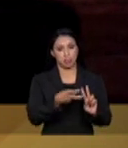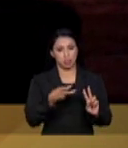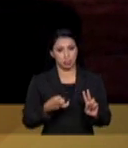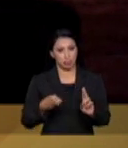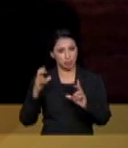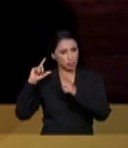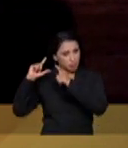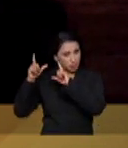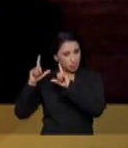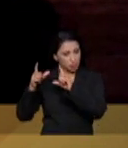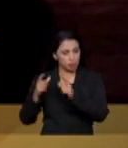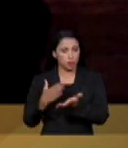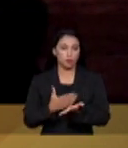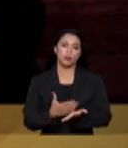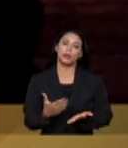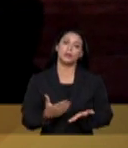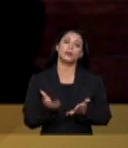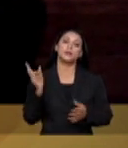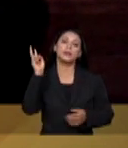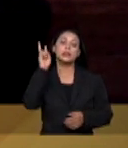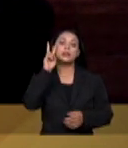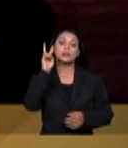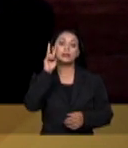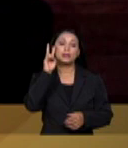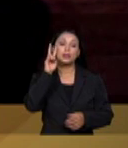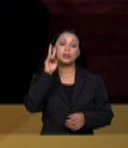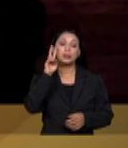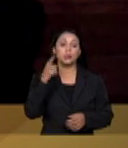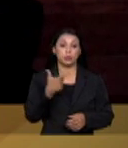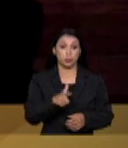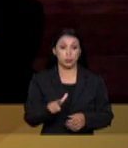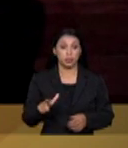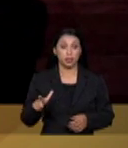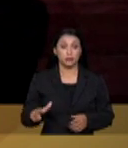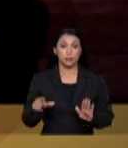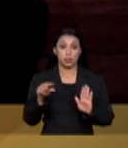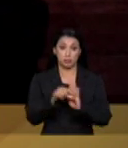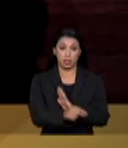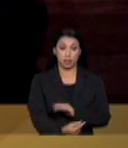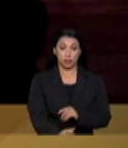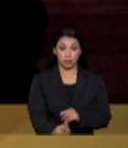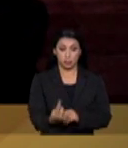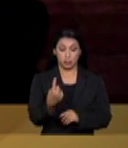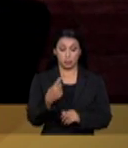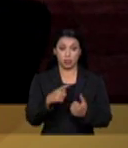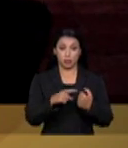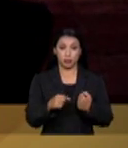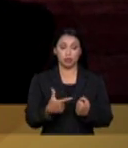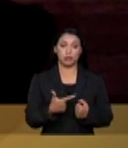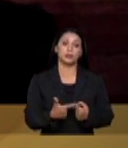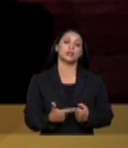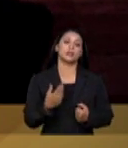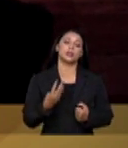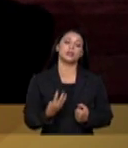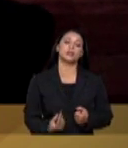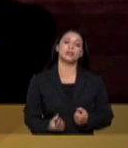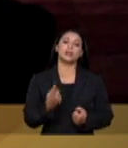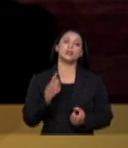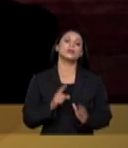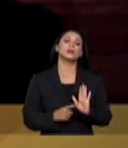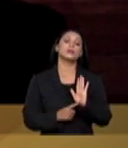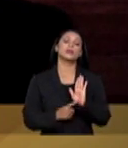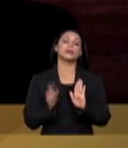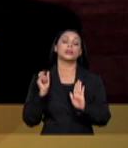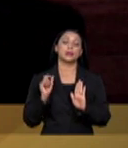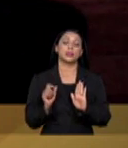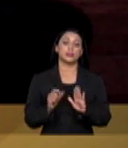princípio aqui rememorando mais uma vez eu falava primeiro do artigo 231 que